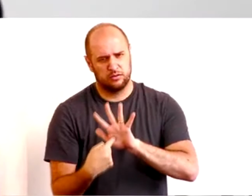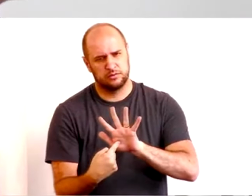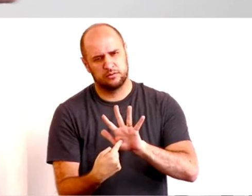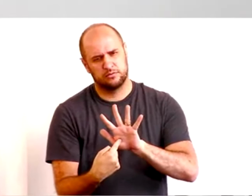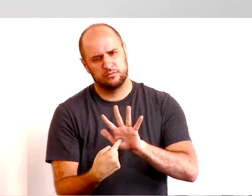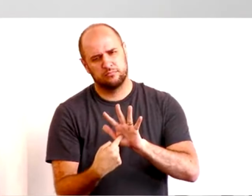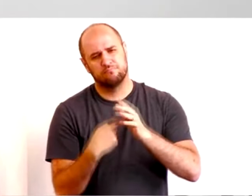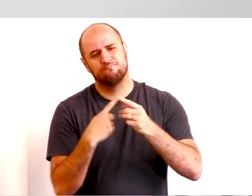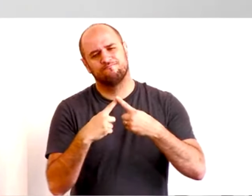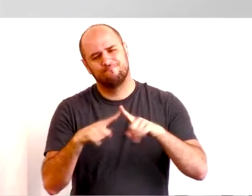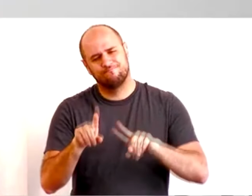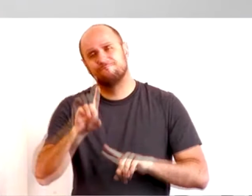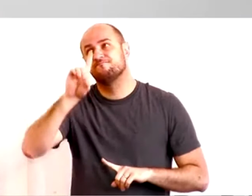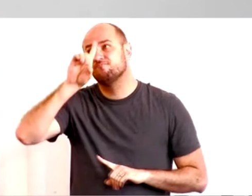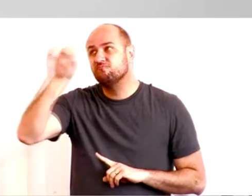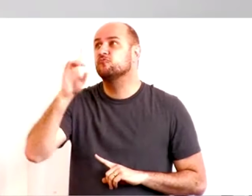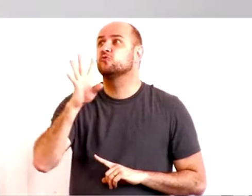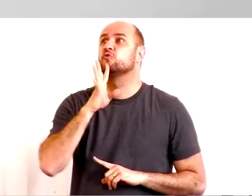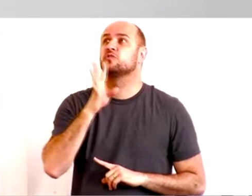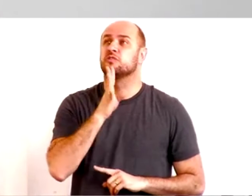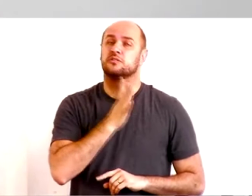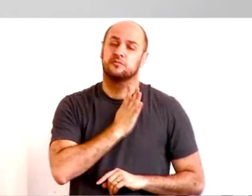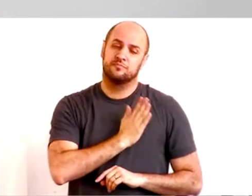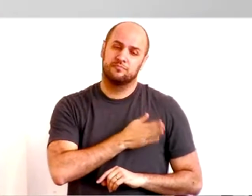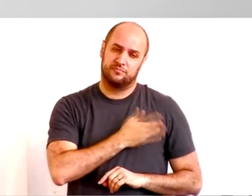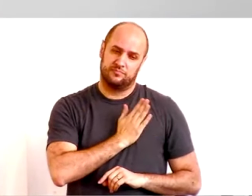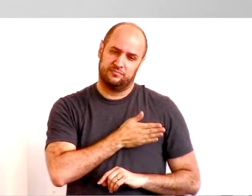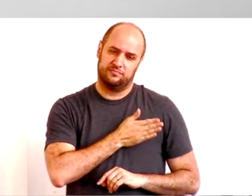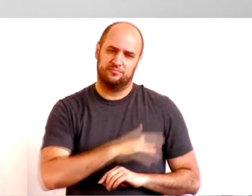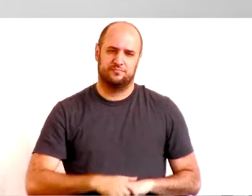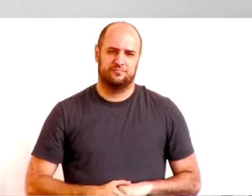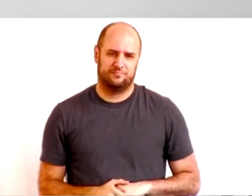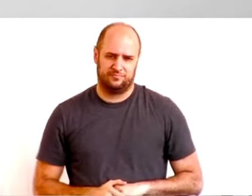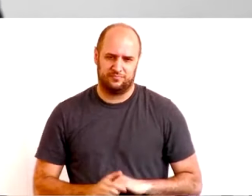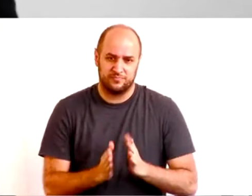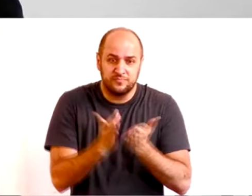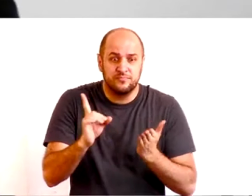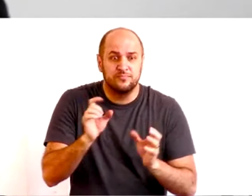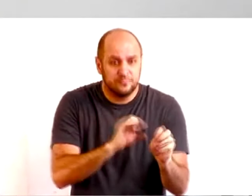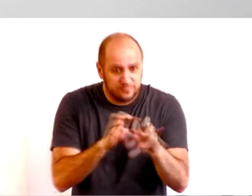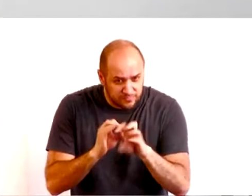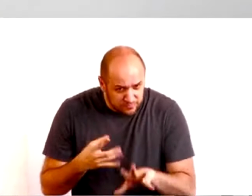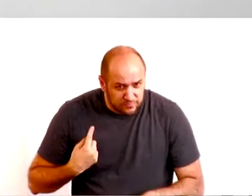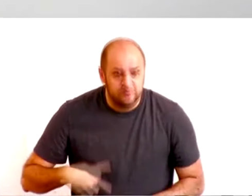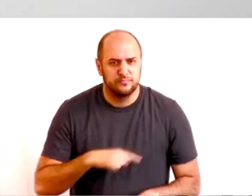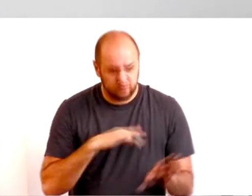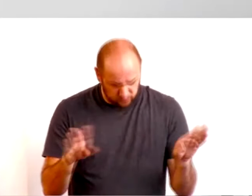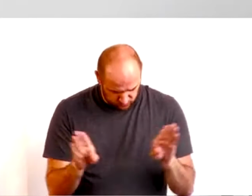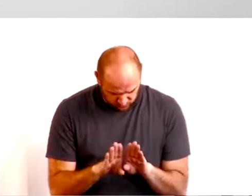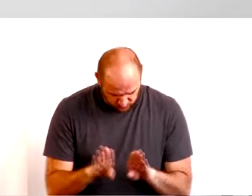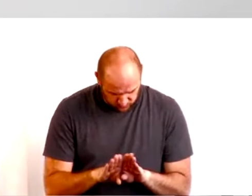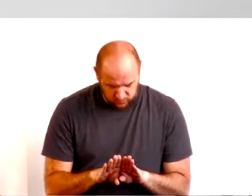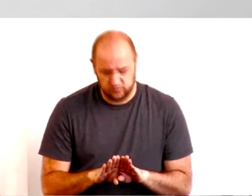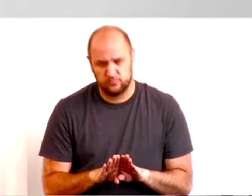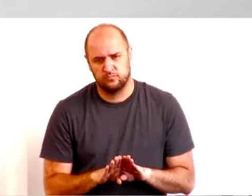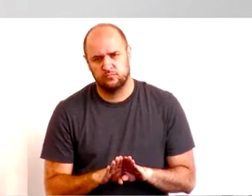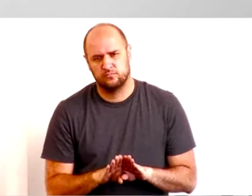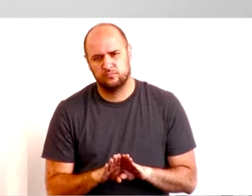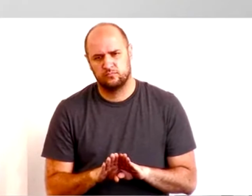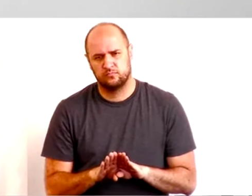mas Deus conhece o coração. O texto também nos ensina, ou nos chama